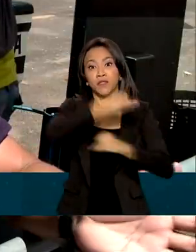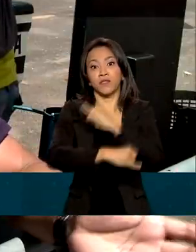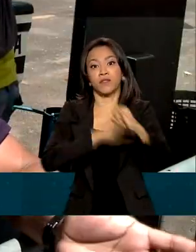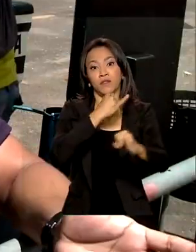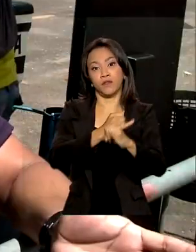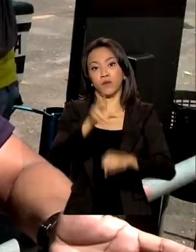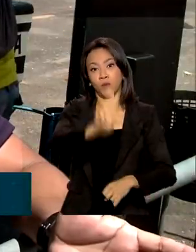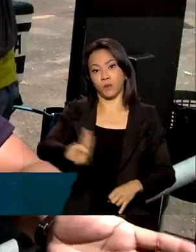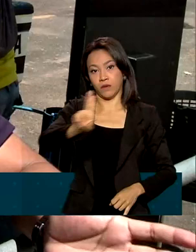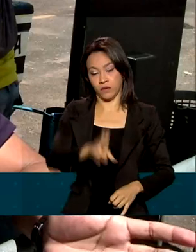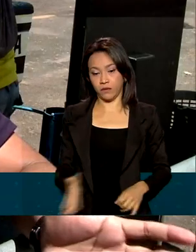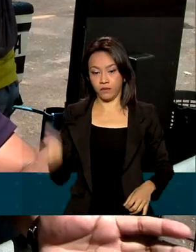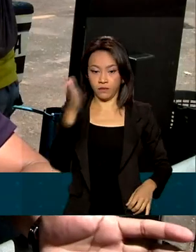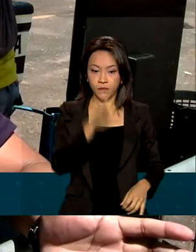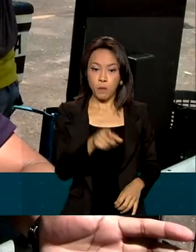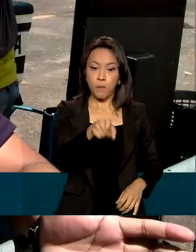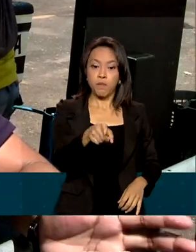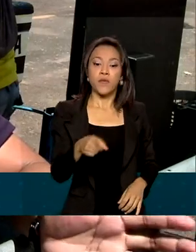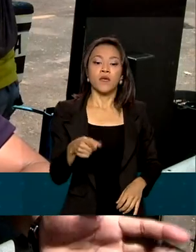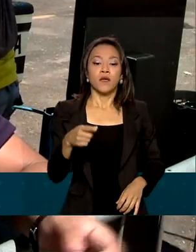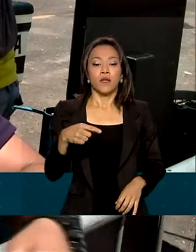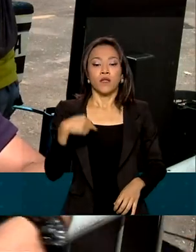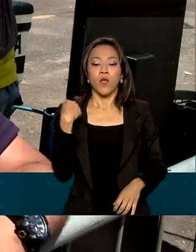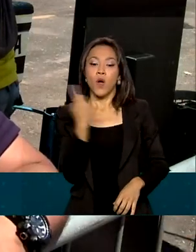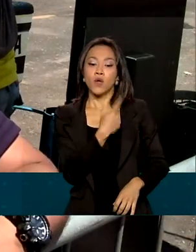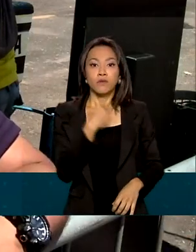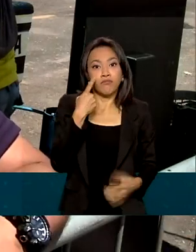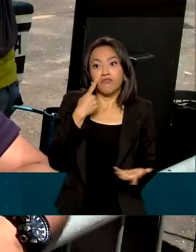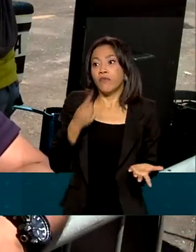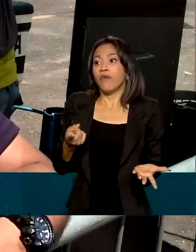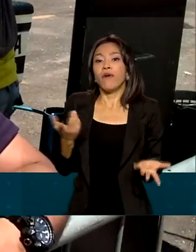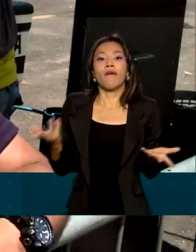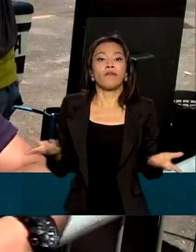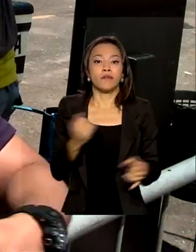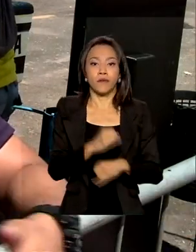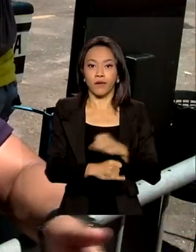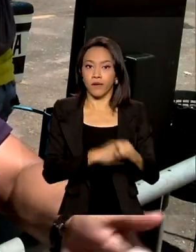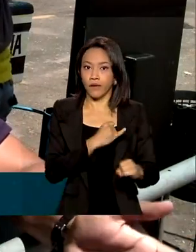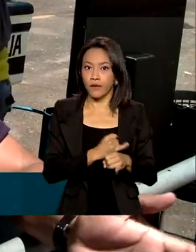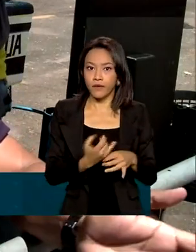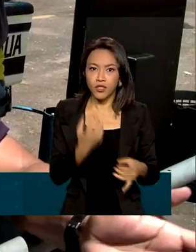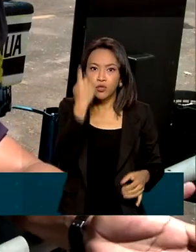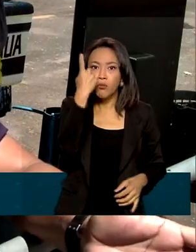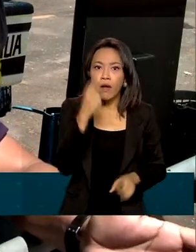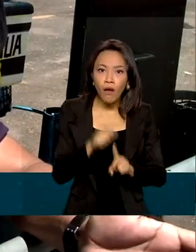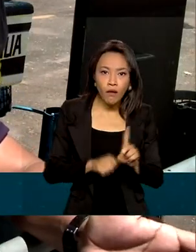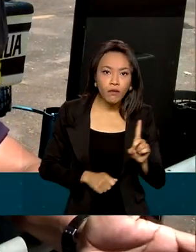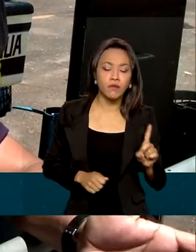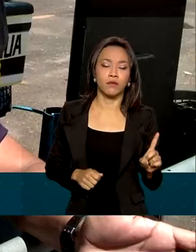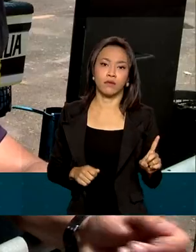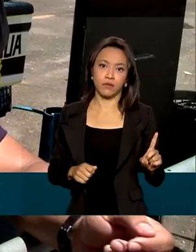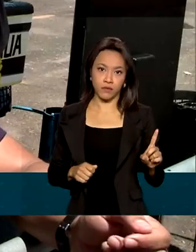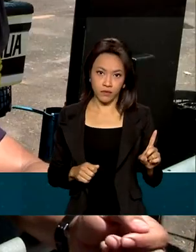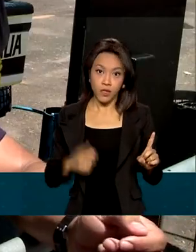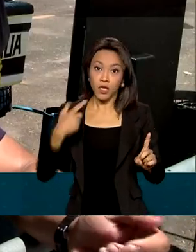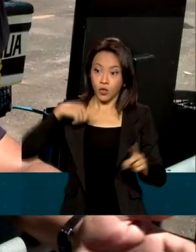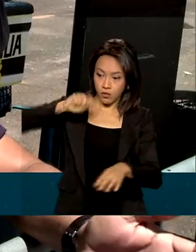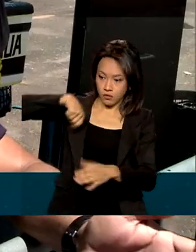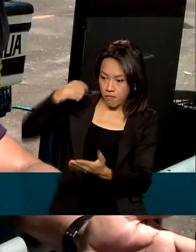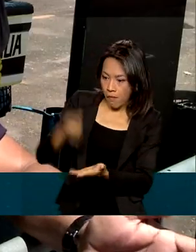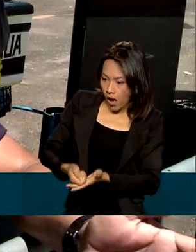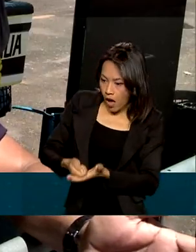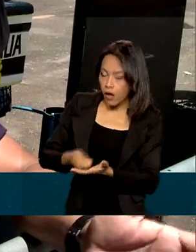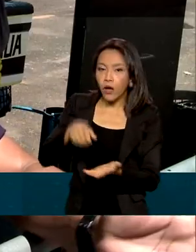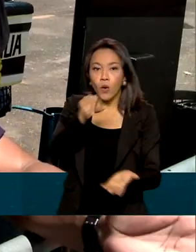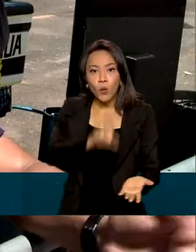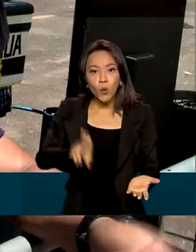reais por 200 mega e a gente não vê internet, entendeu? Acho que em um mês que a gente faz o pagamento, a gente